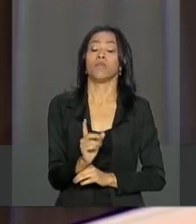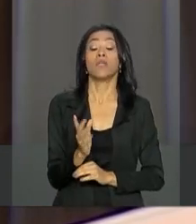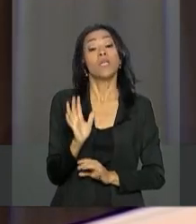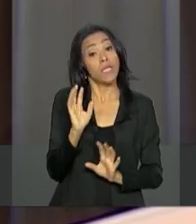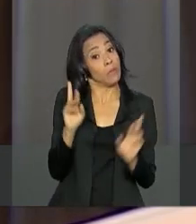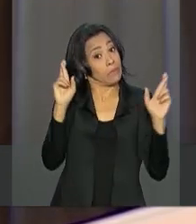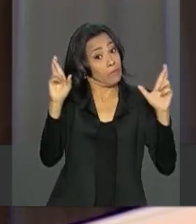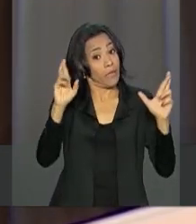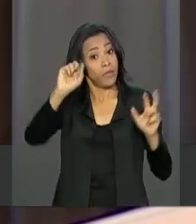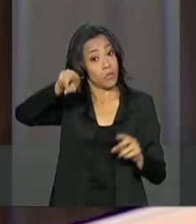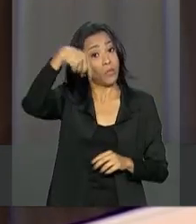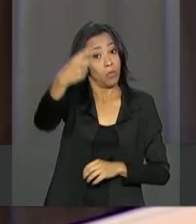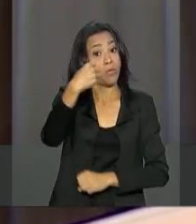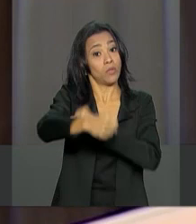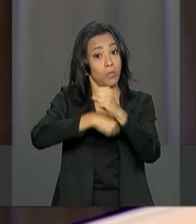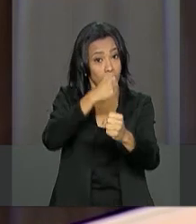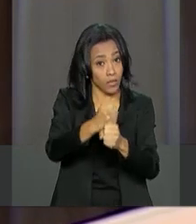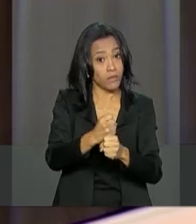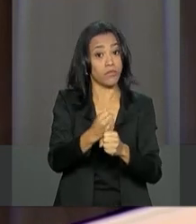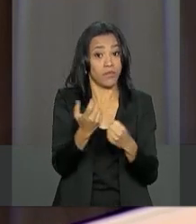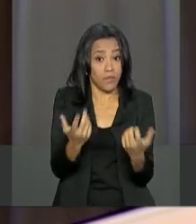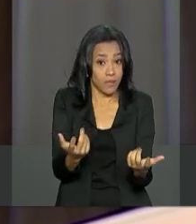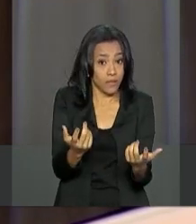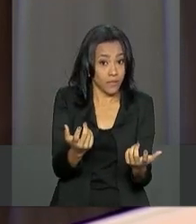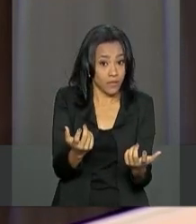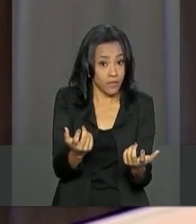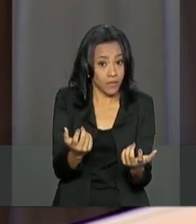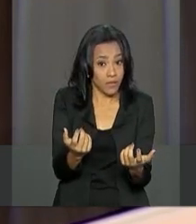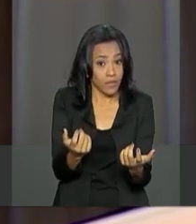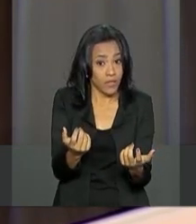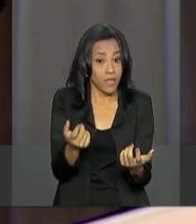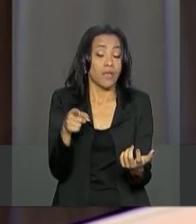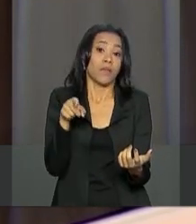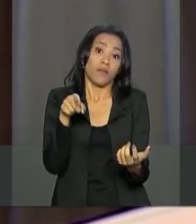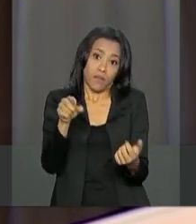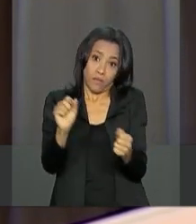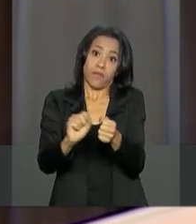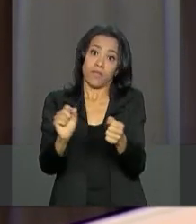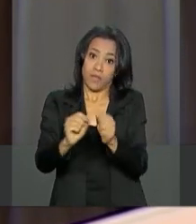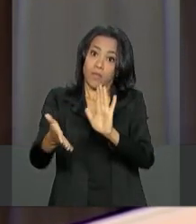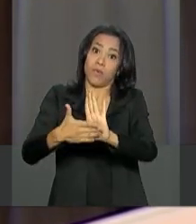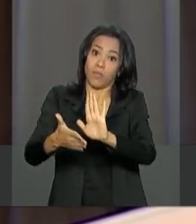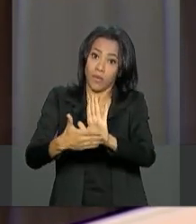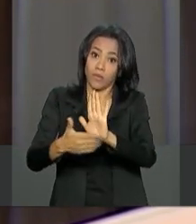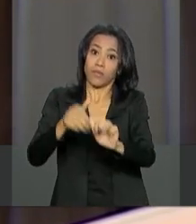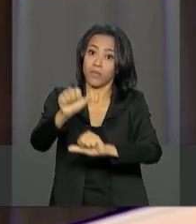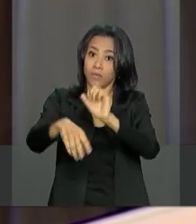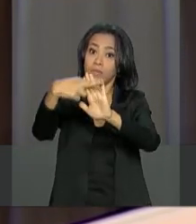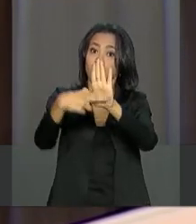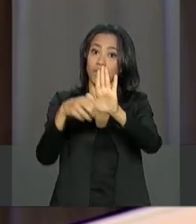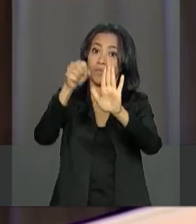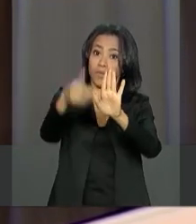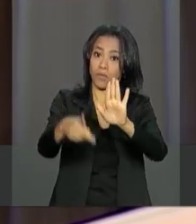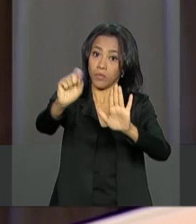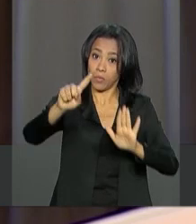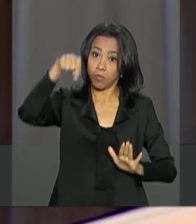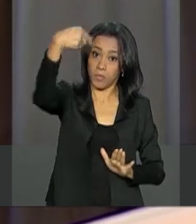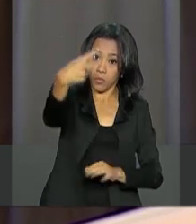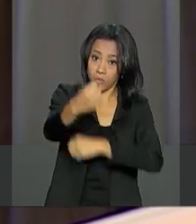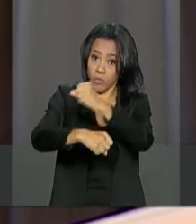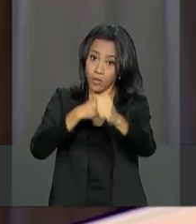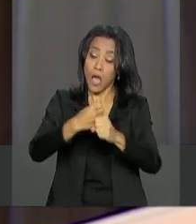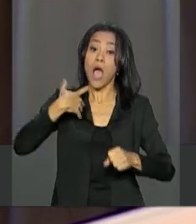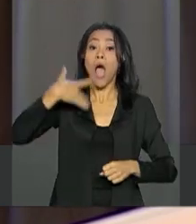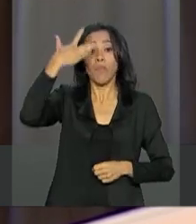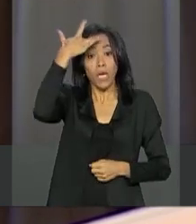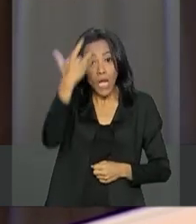vem, que não realize a reforma previdenciária. Aliás, até sugiro que amanhã, como os presidenciáveis vêm, e